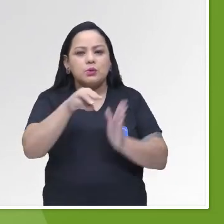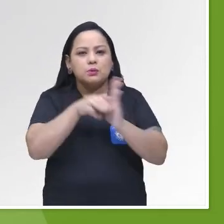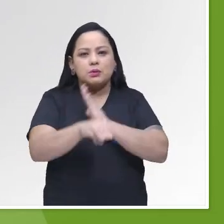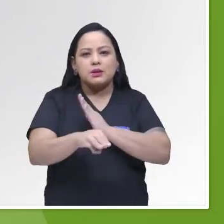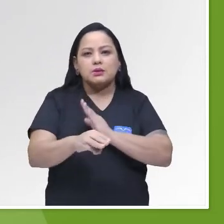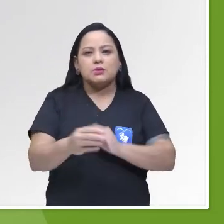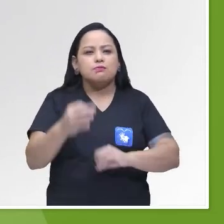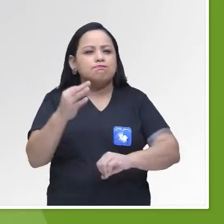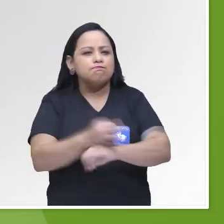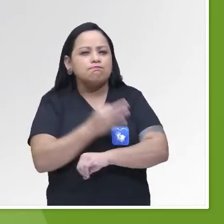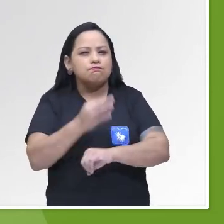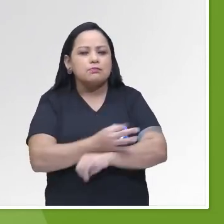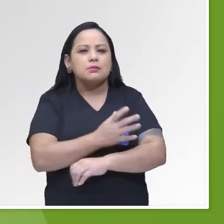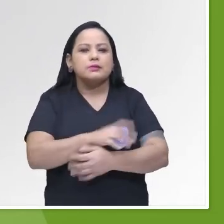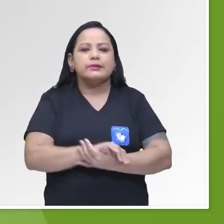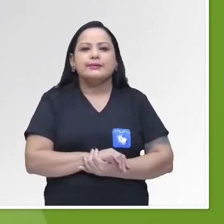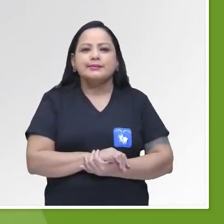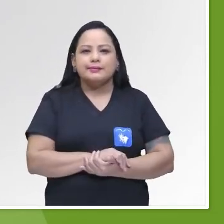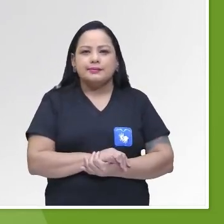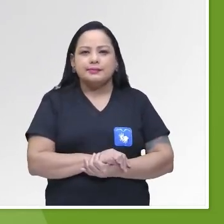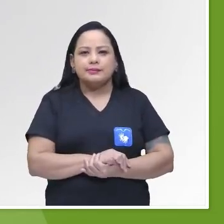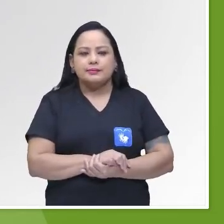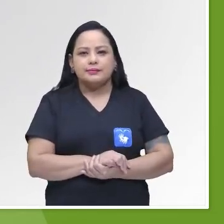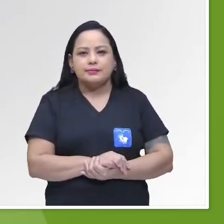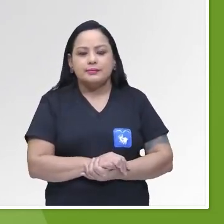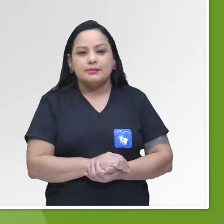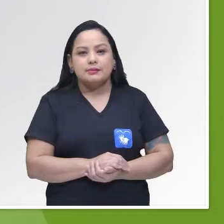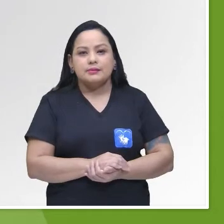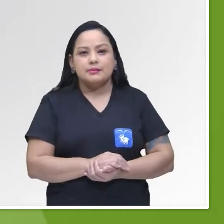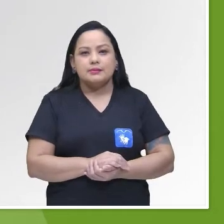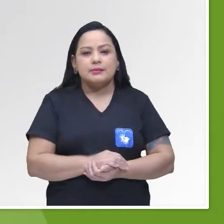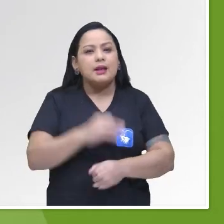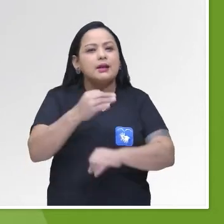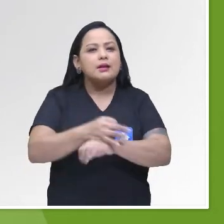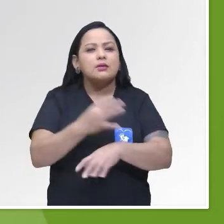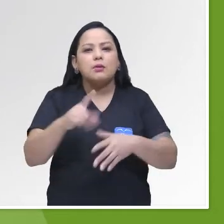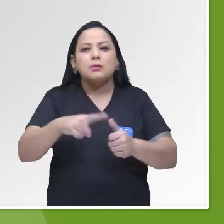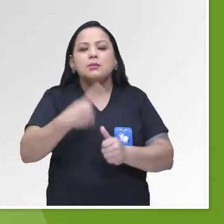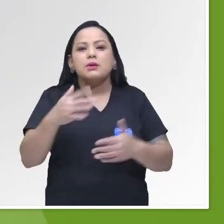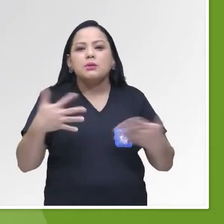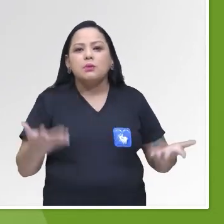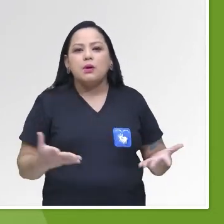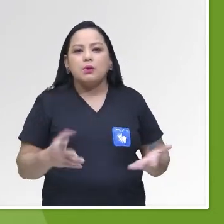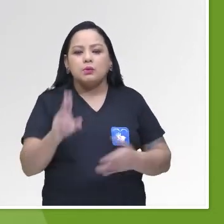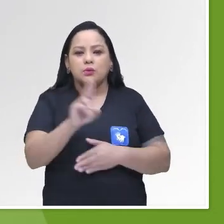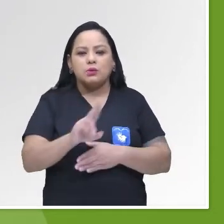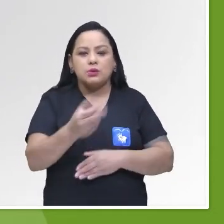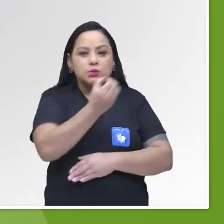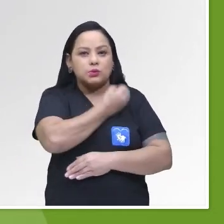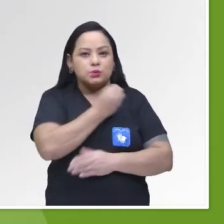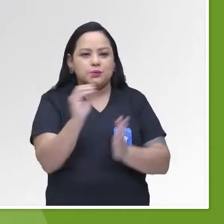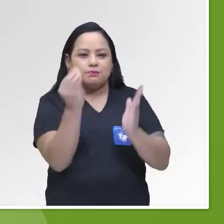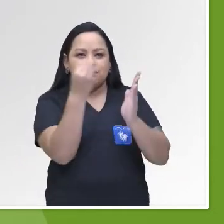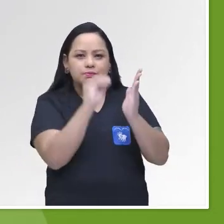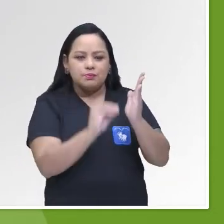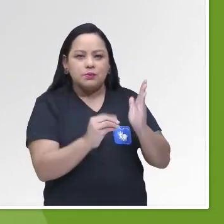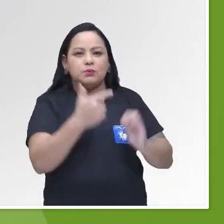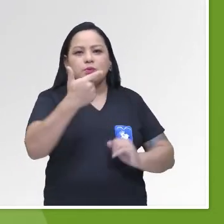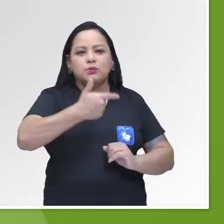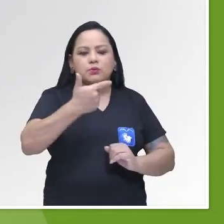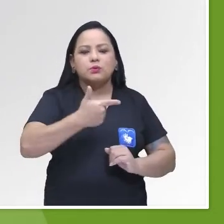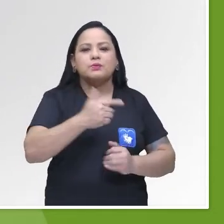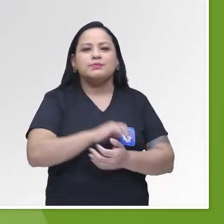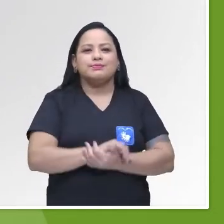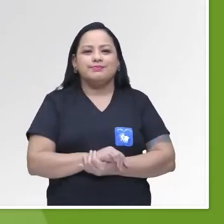de tentativa, né? Então, qual foi a minha tentativa? Foi o número 2. Eu tentei pelo número